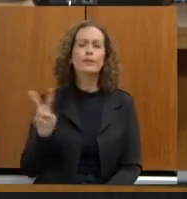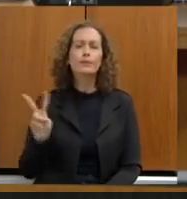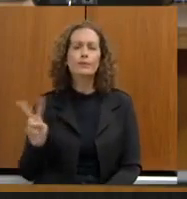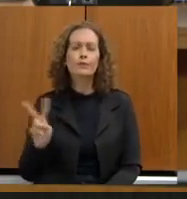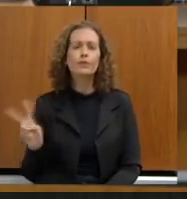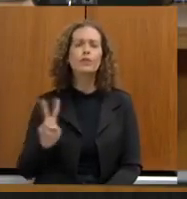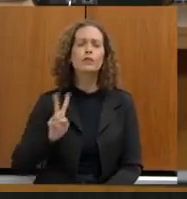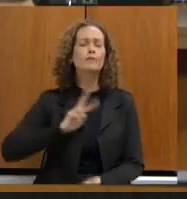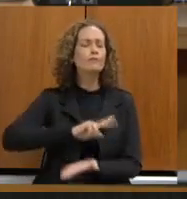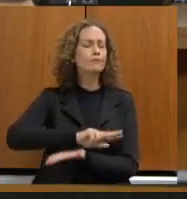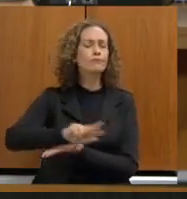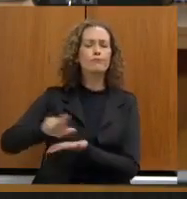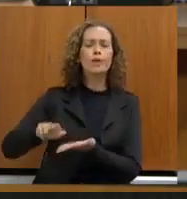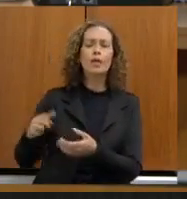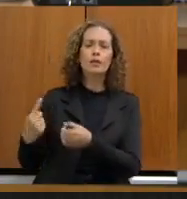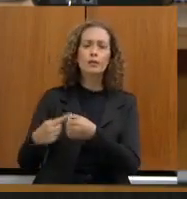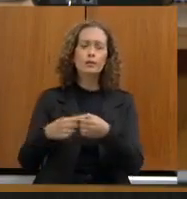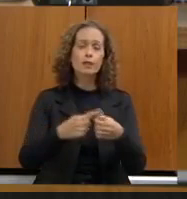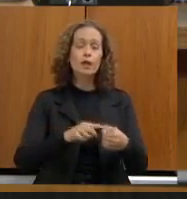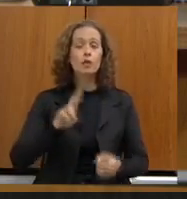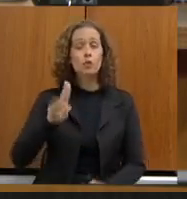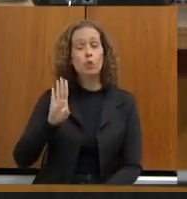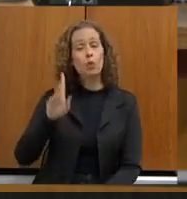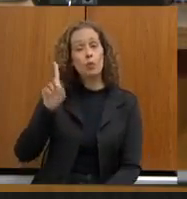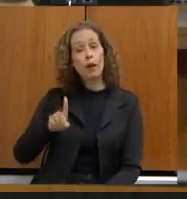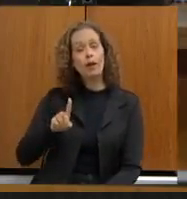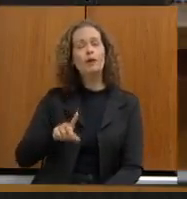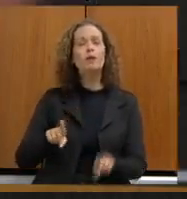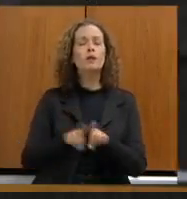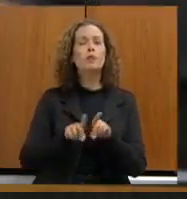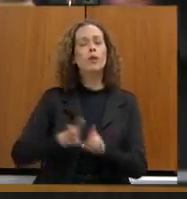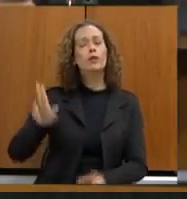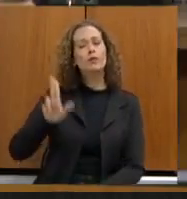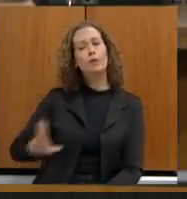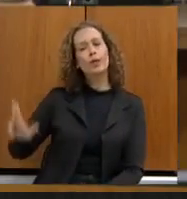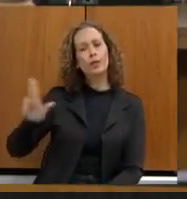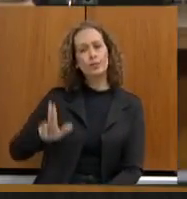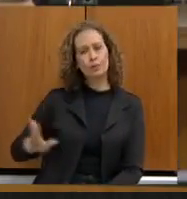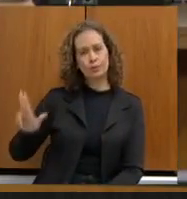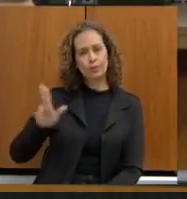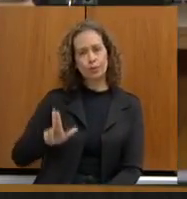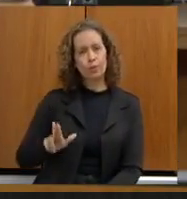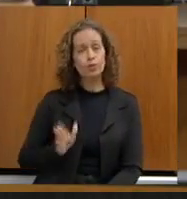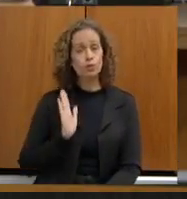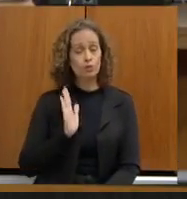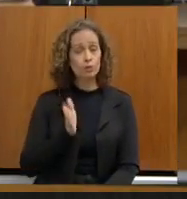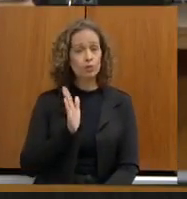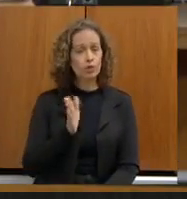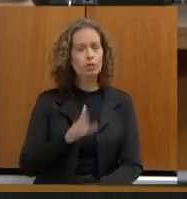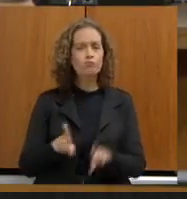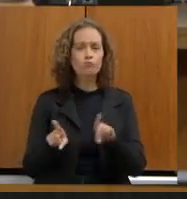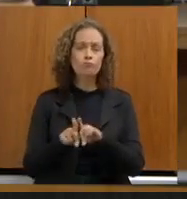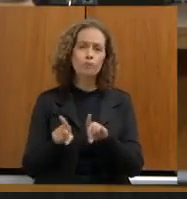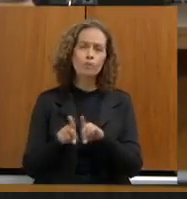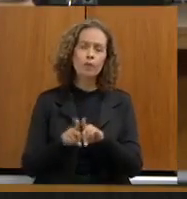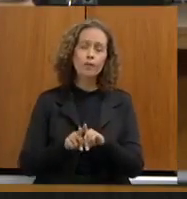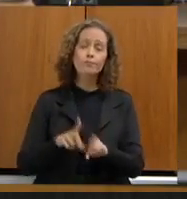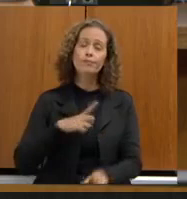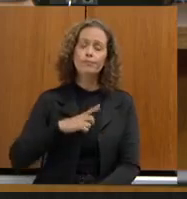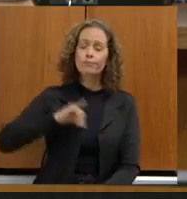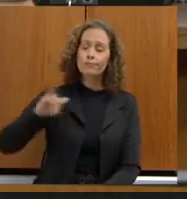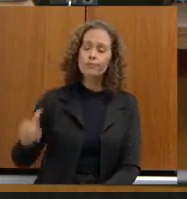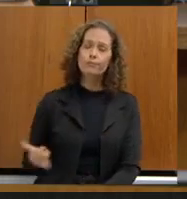Manhumirim E aí o bar e Uberlândia tivemos a no final das contas poderia dizer a